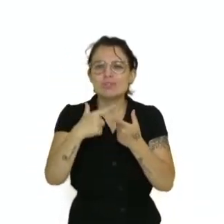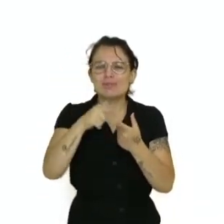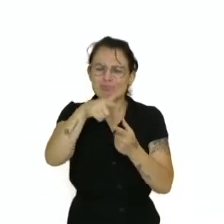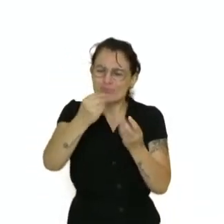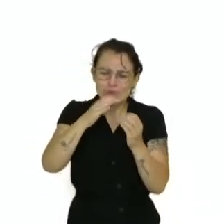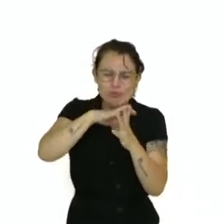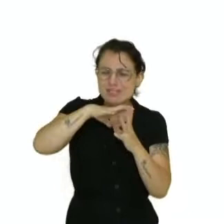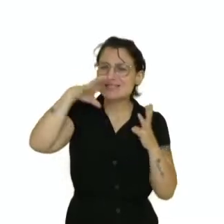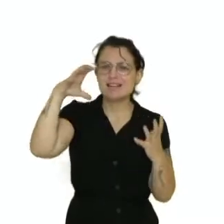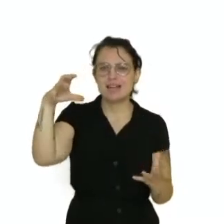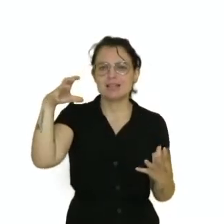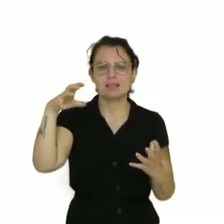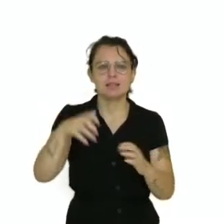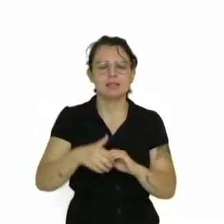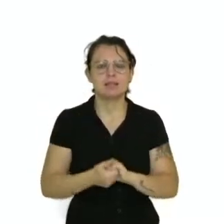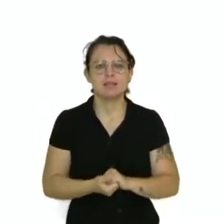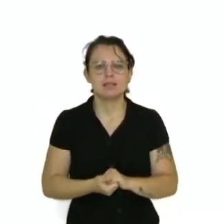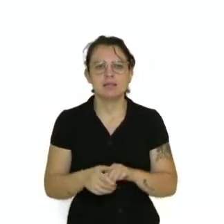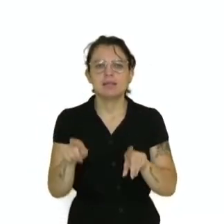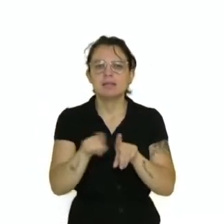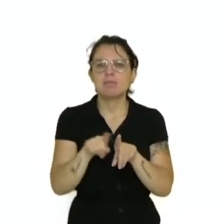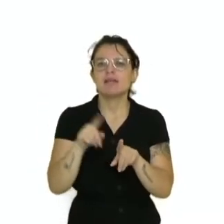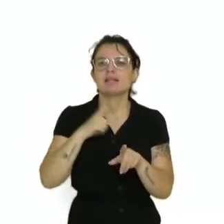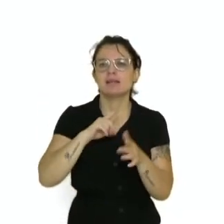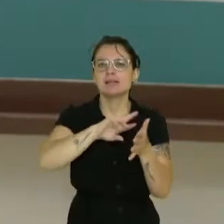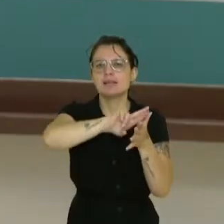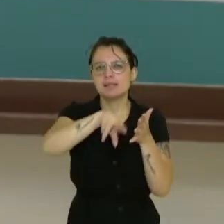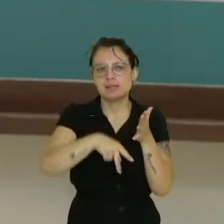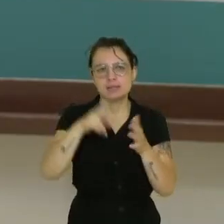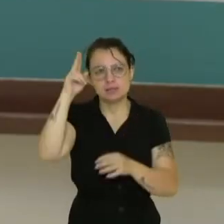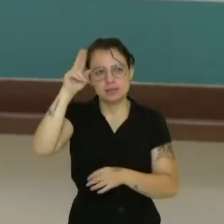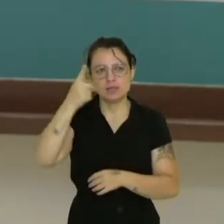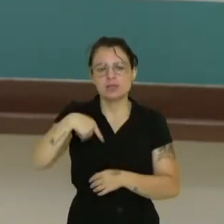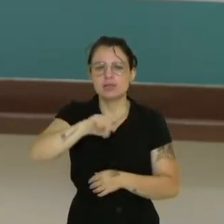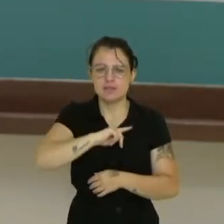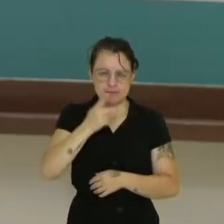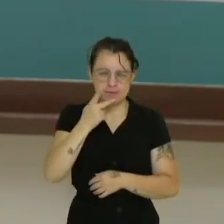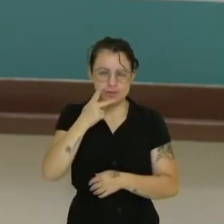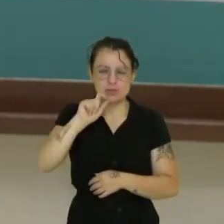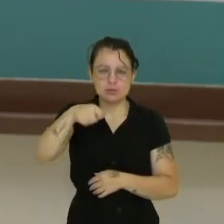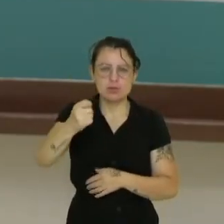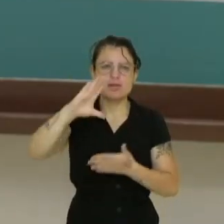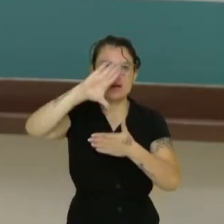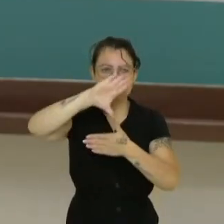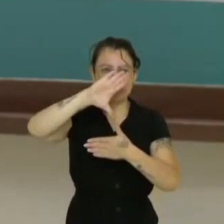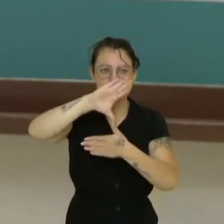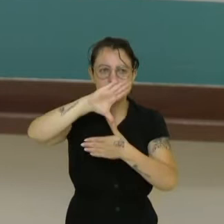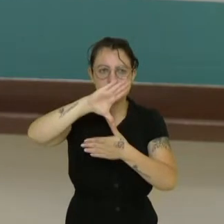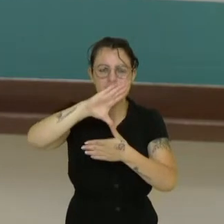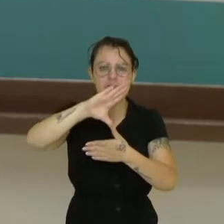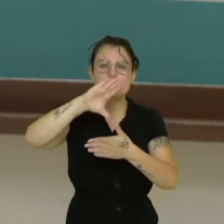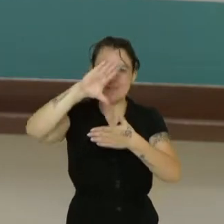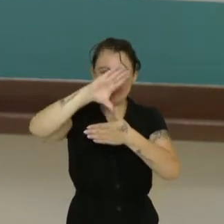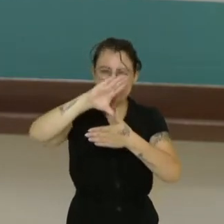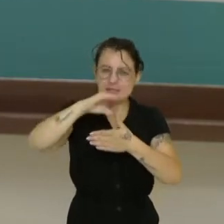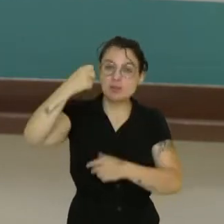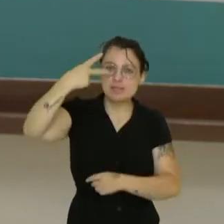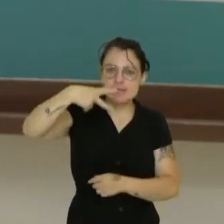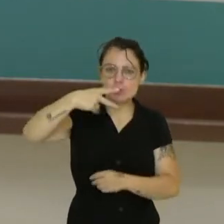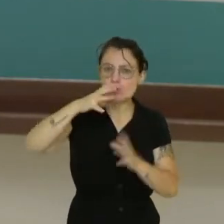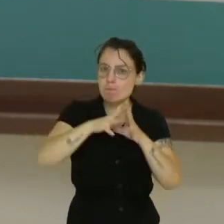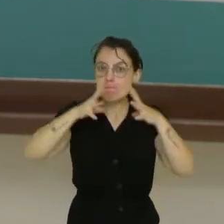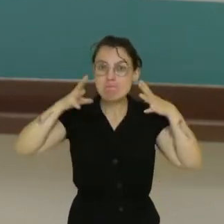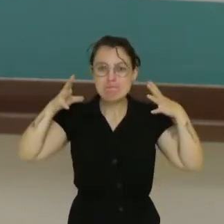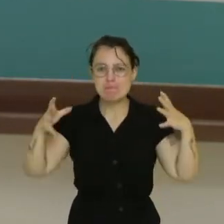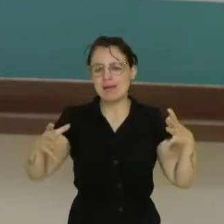dimensão, né, e por suas características históricas. Quando nós falamos de América, a América é o segundo maior continente do